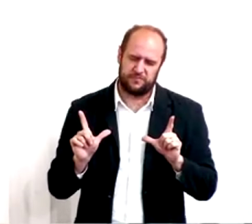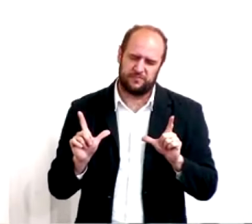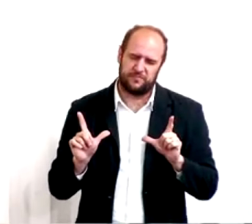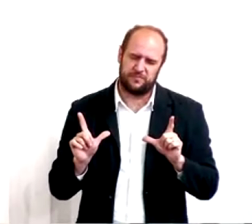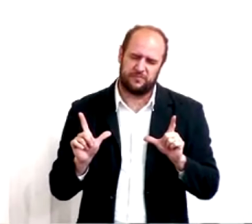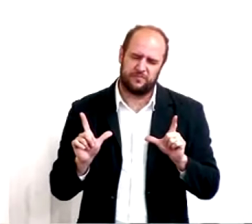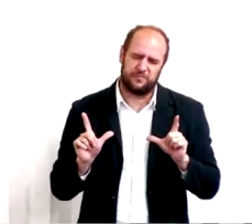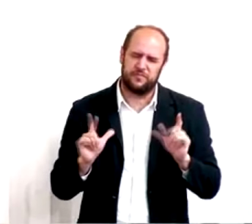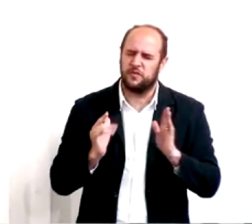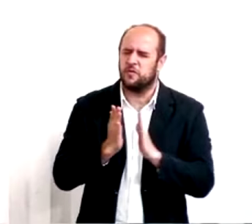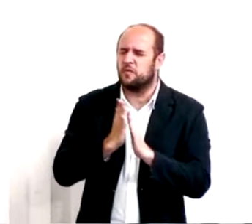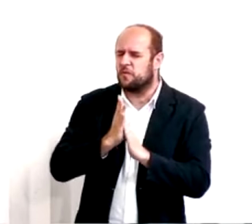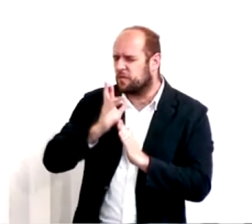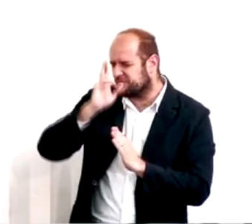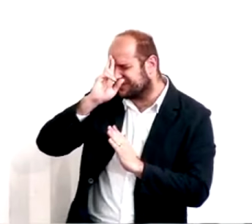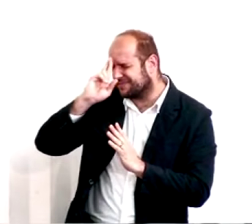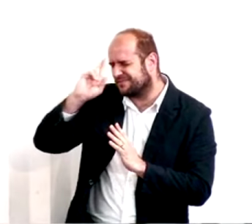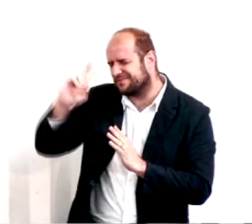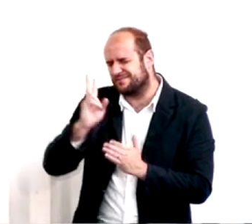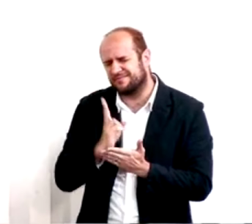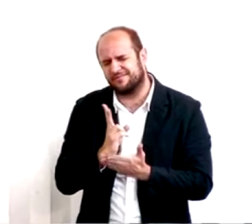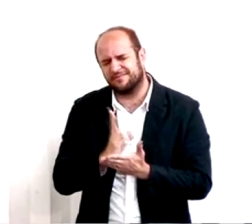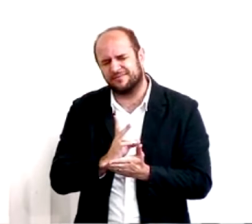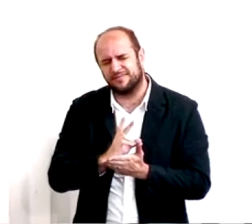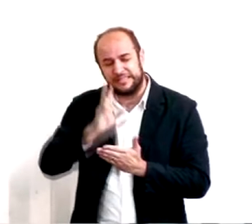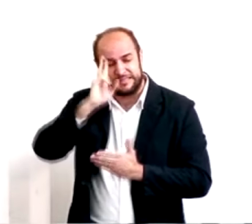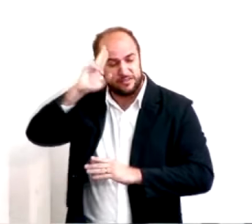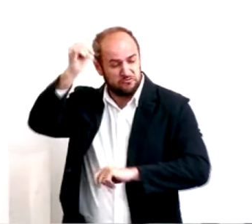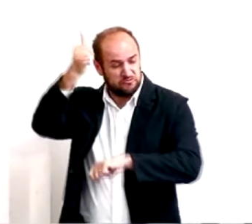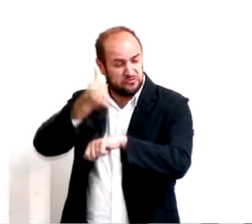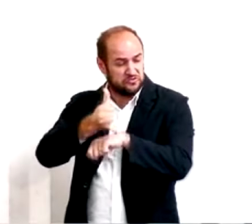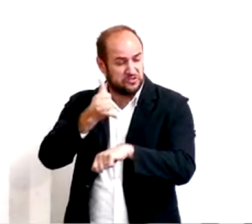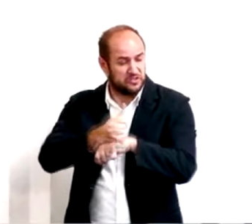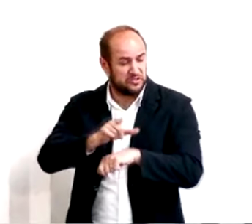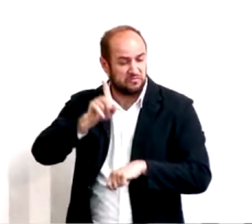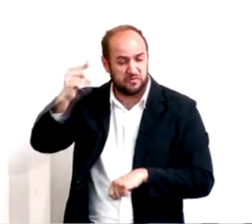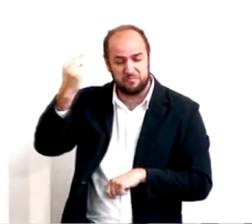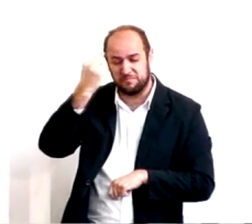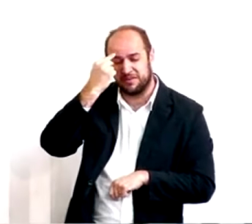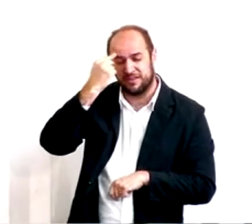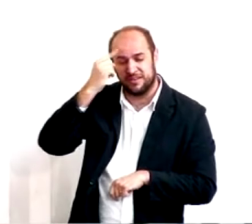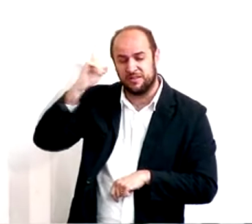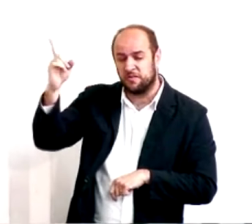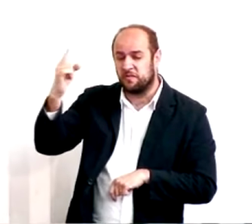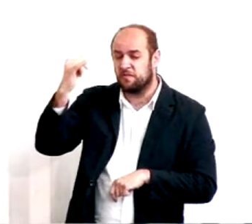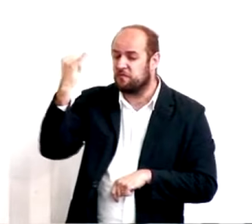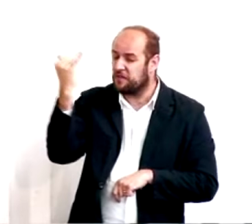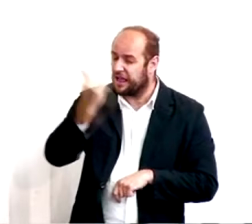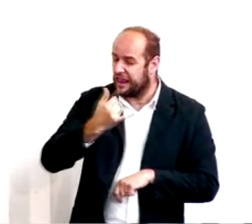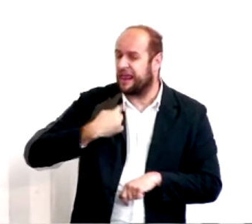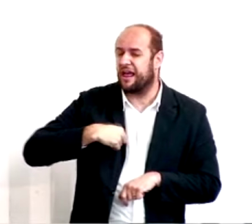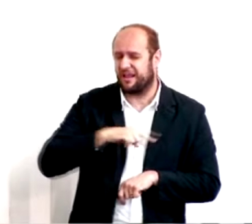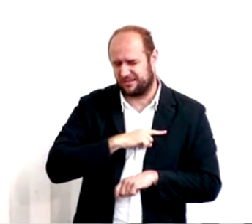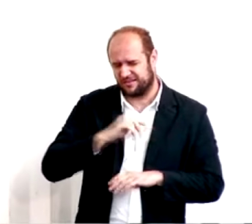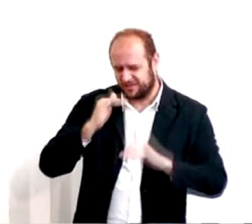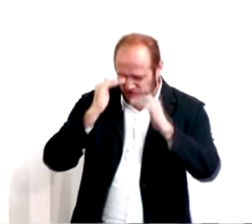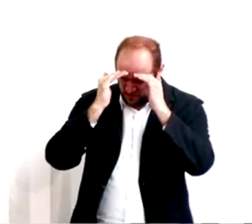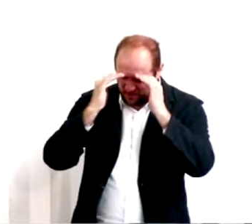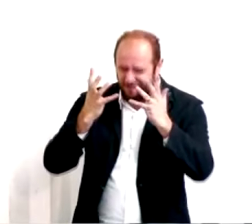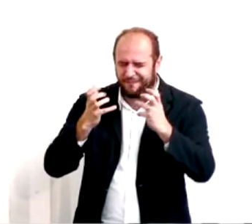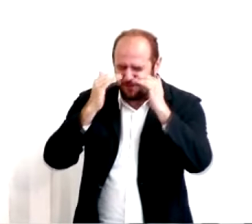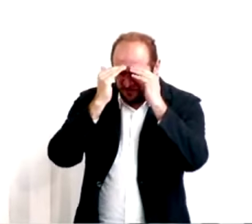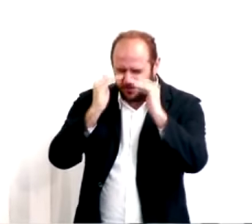tua noiva senhor o senhor é o cabeça dessa noiva senhor pensa o senhor diz que nós devemos fazer nós queremos ter